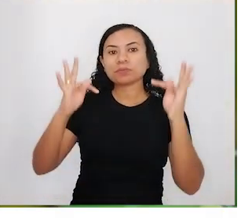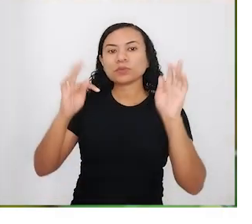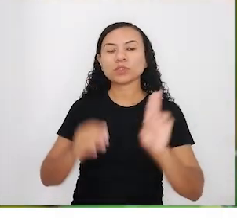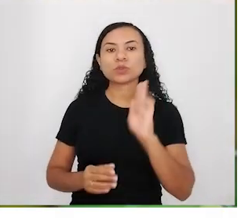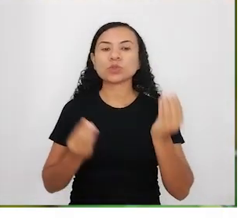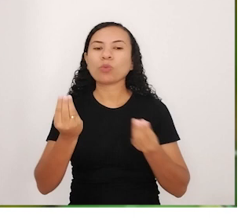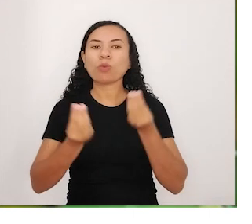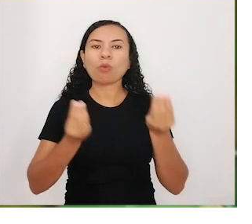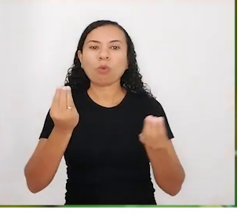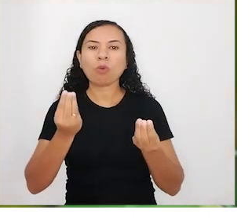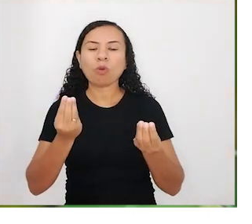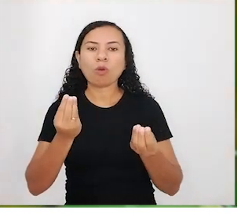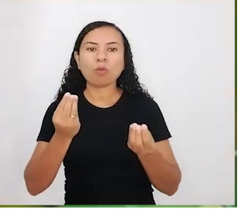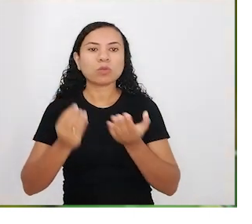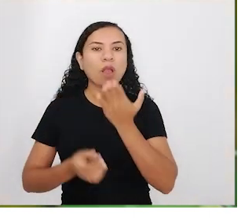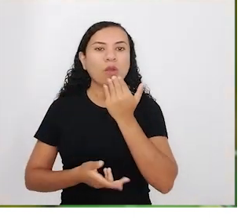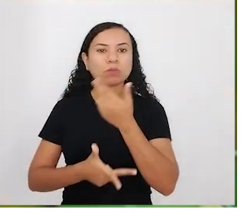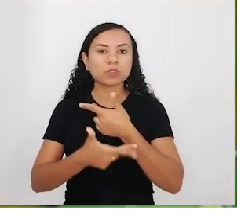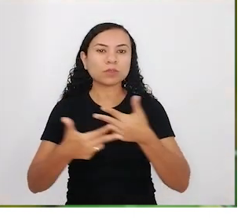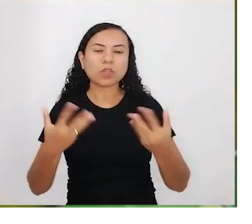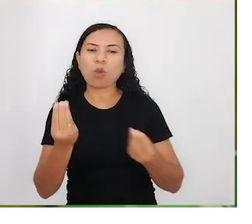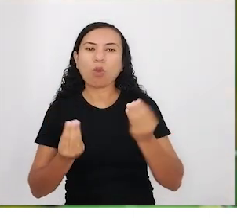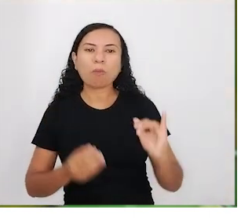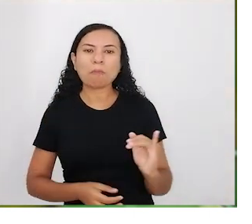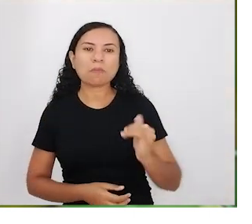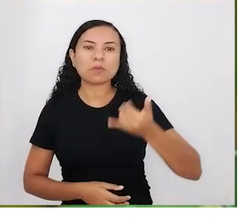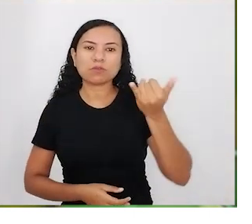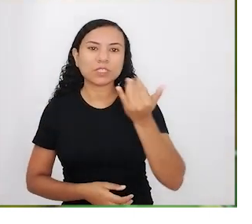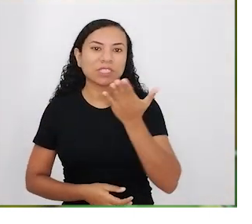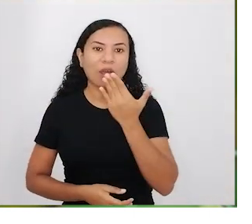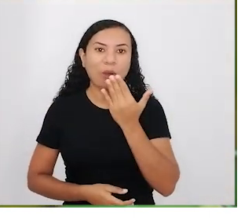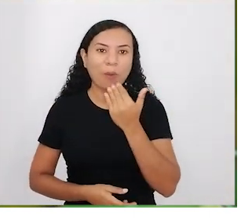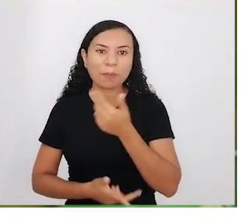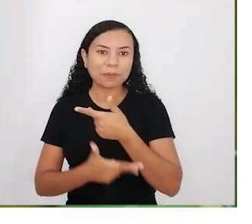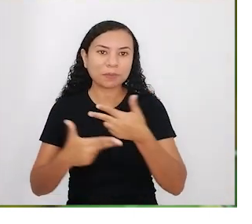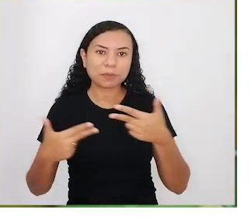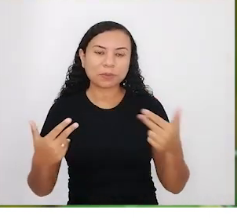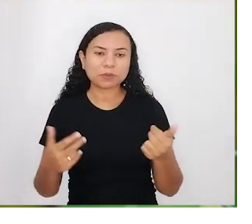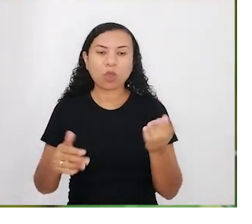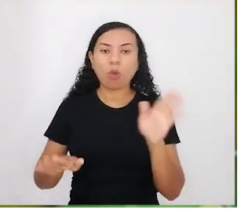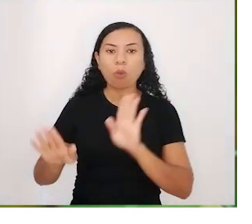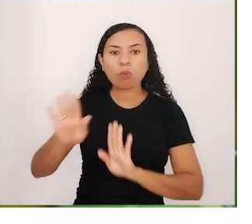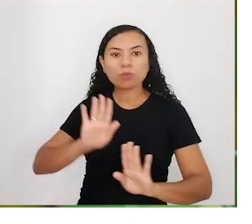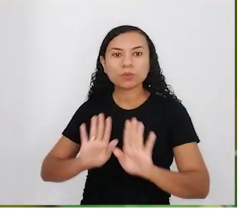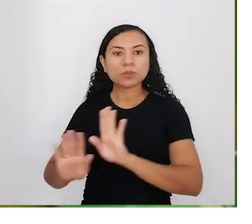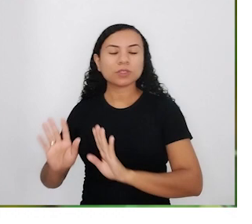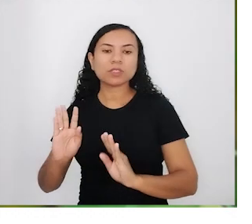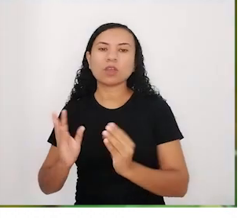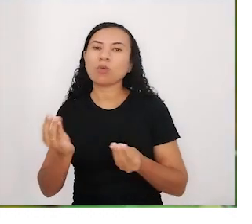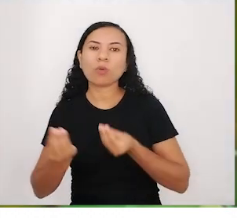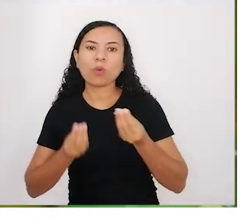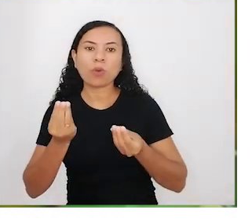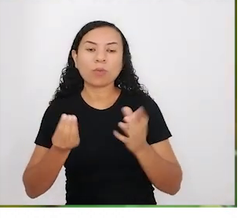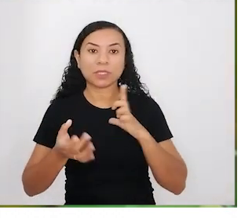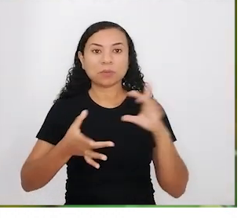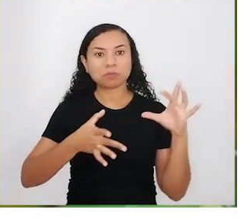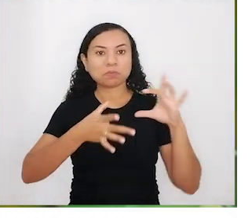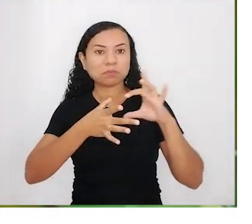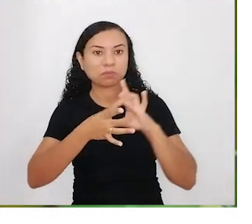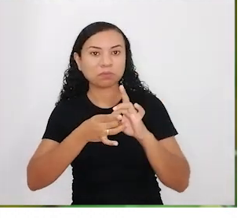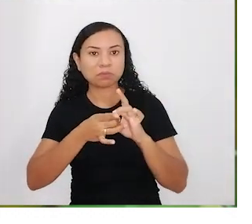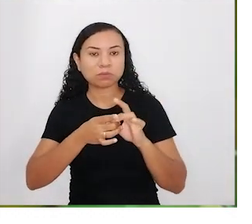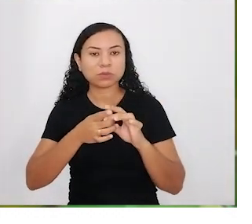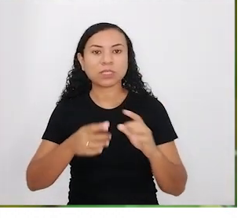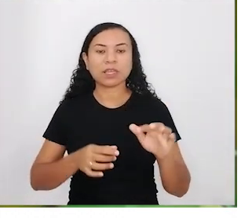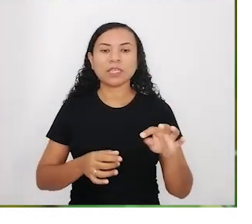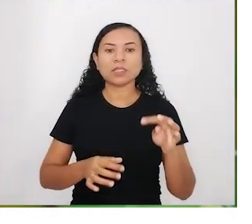de alimentos. Como promover o melhor aproveitamento dos alimentos, a melhor conservação. Então, isso está relacionado a algumas técnicas de estudo